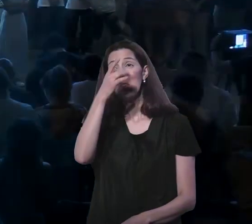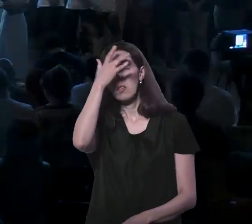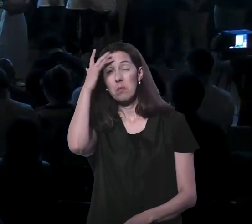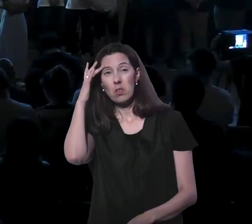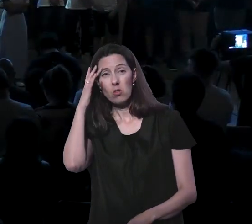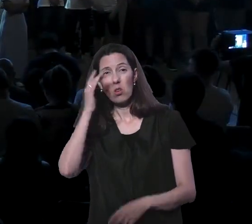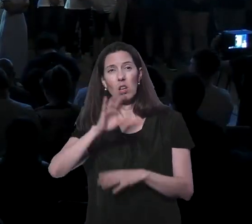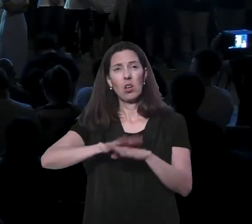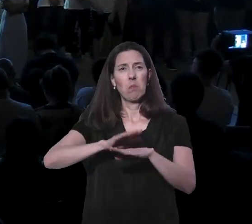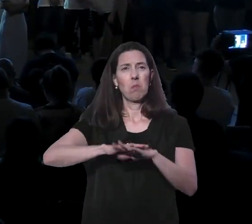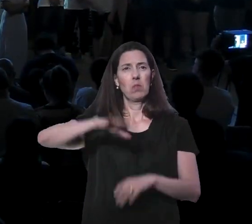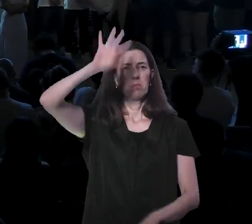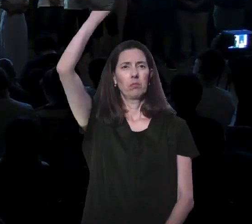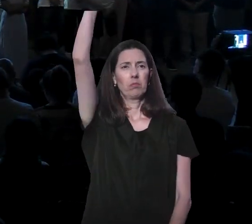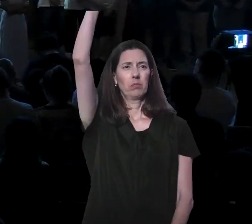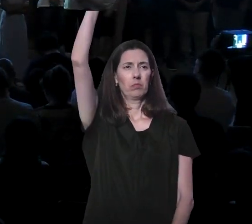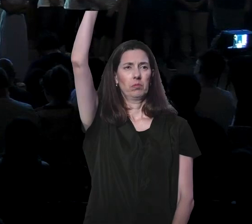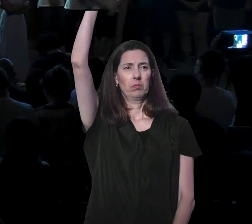você levante a sua mão.